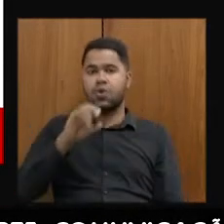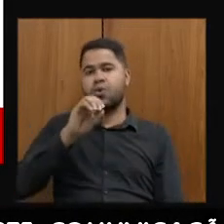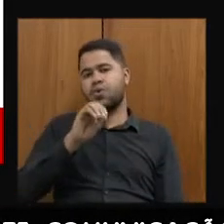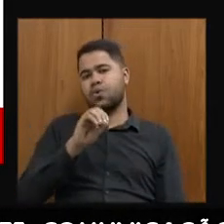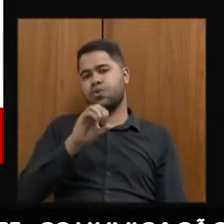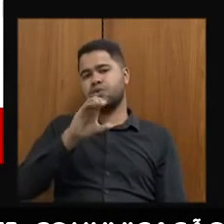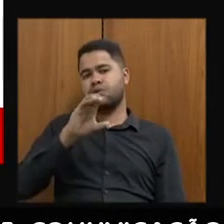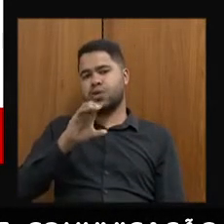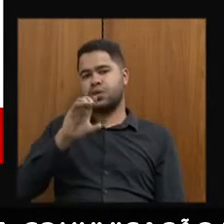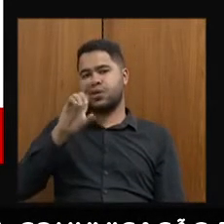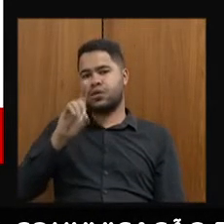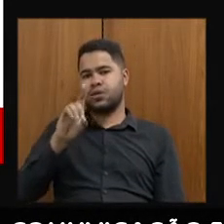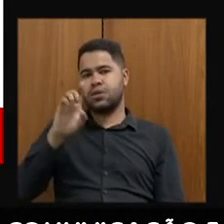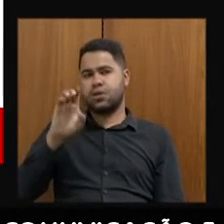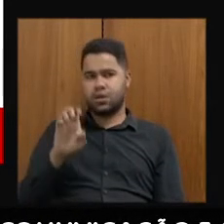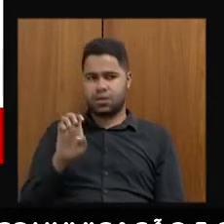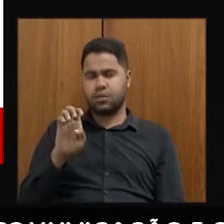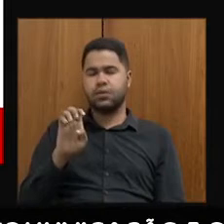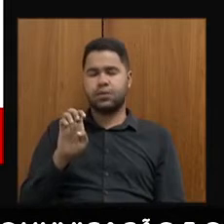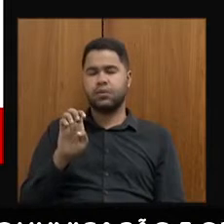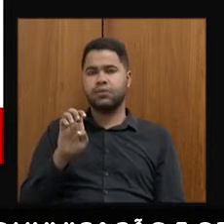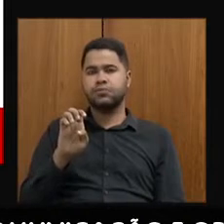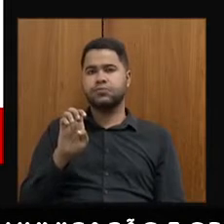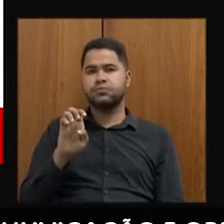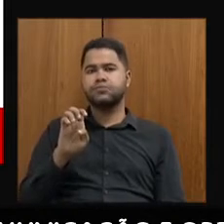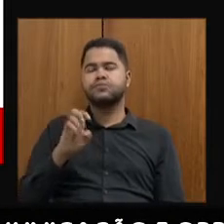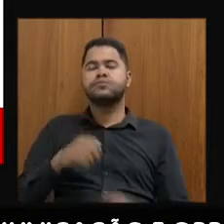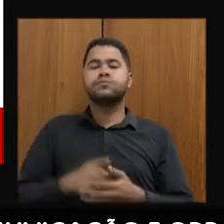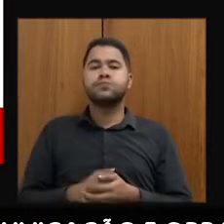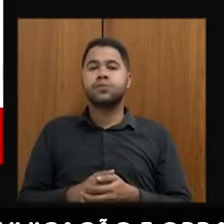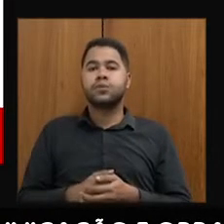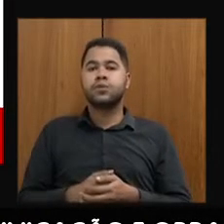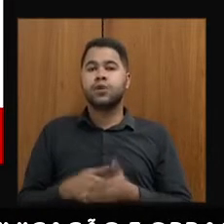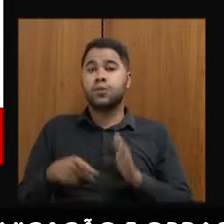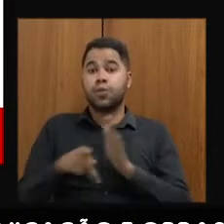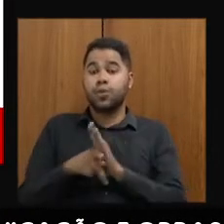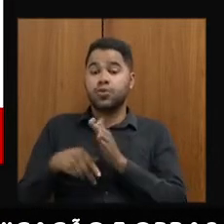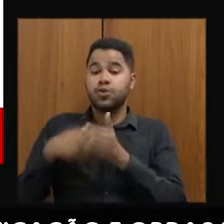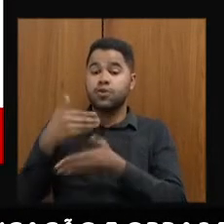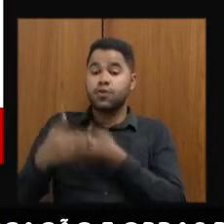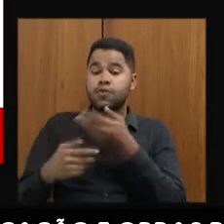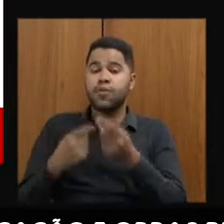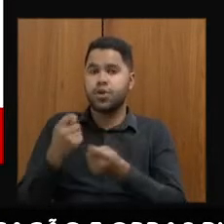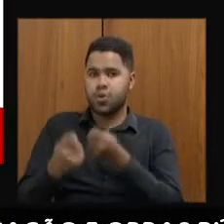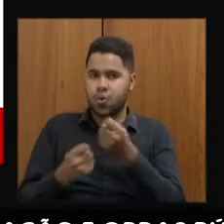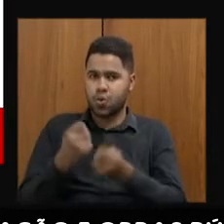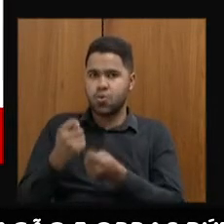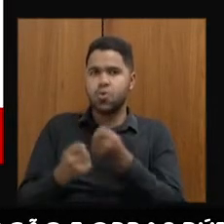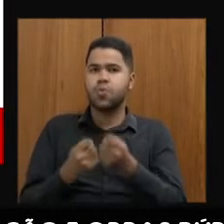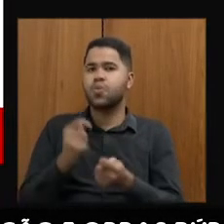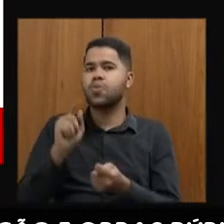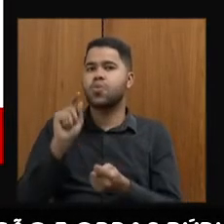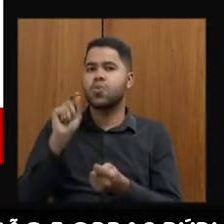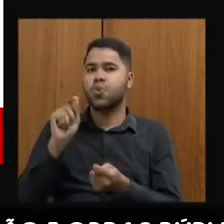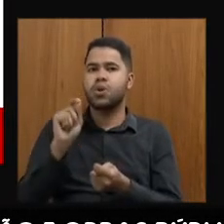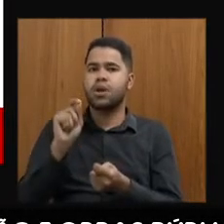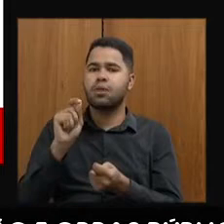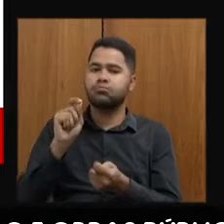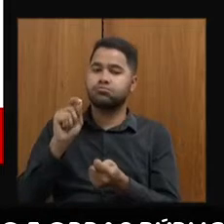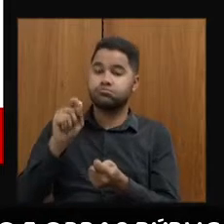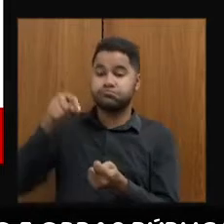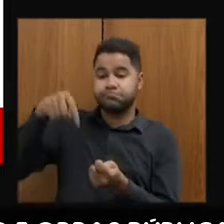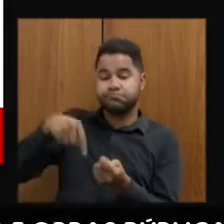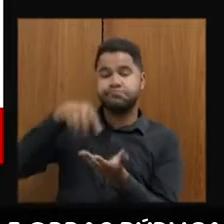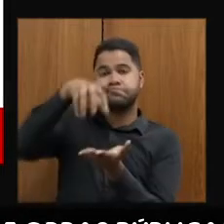ideia é a organização de cooperação desenvolvimento econômico é como um ente